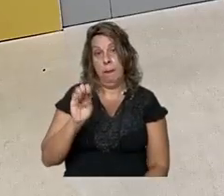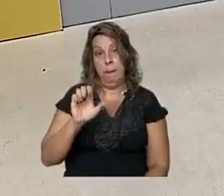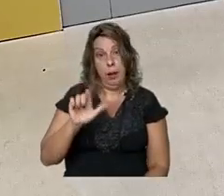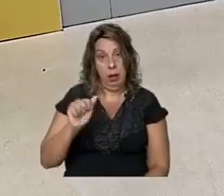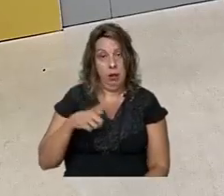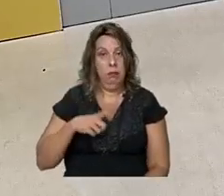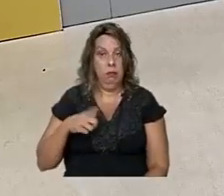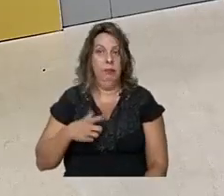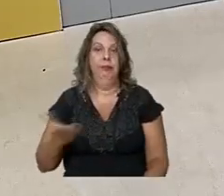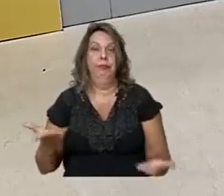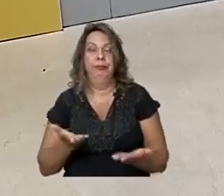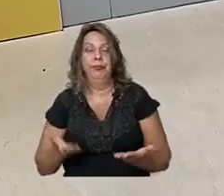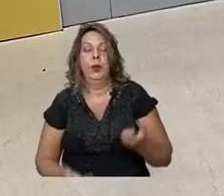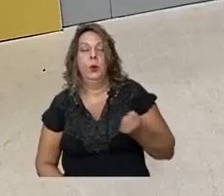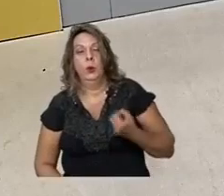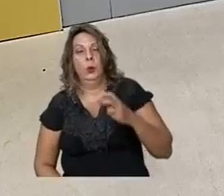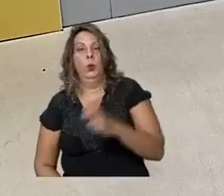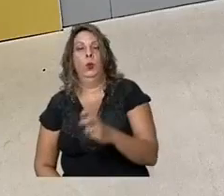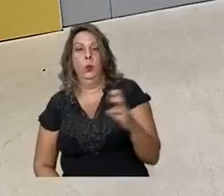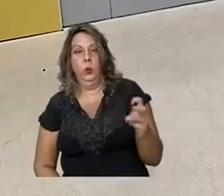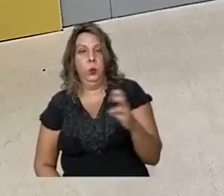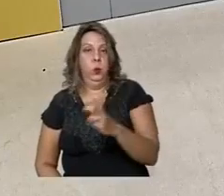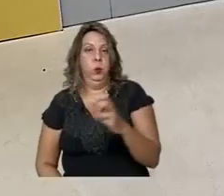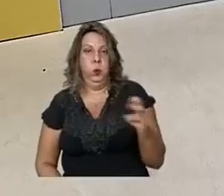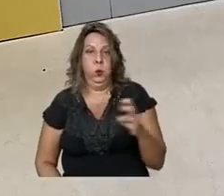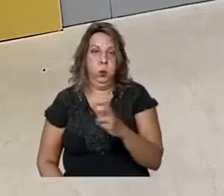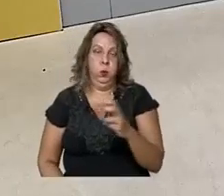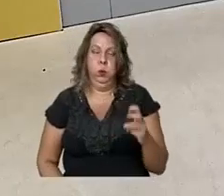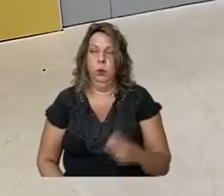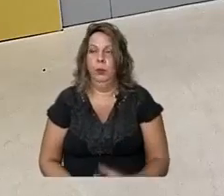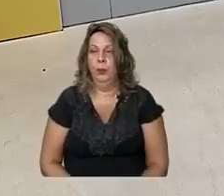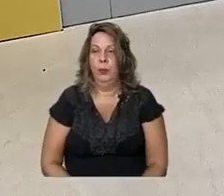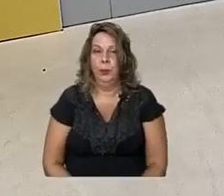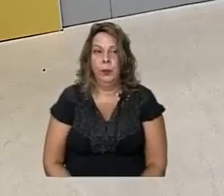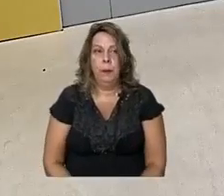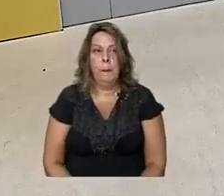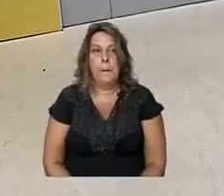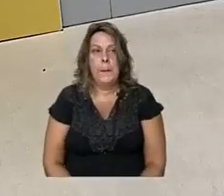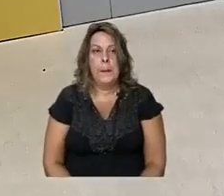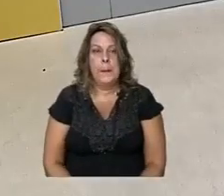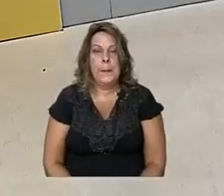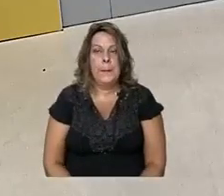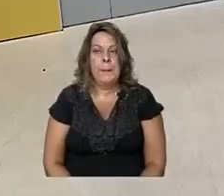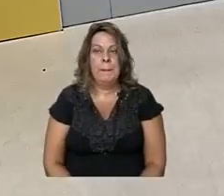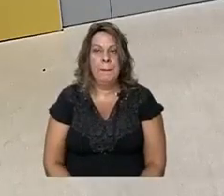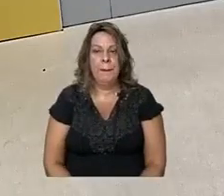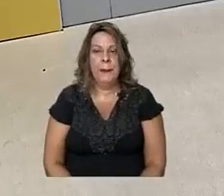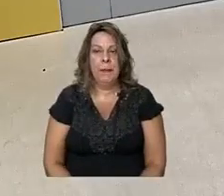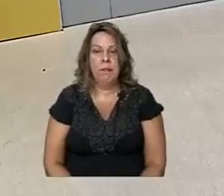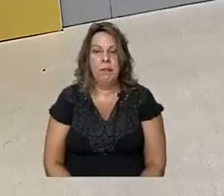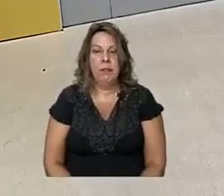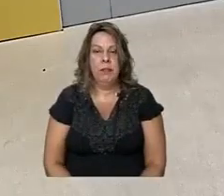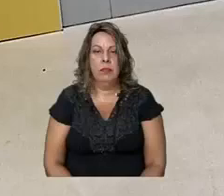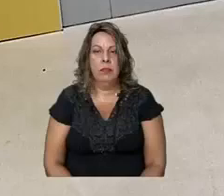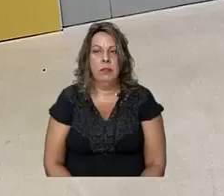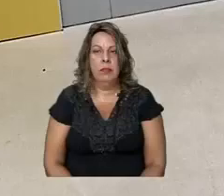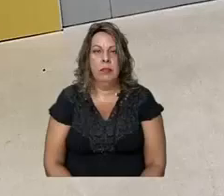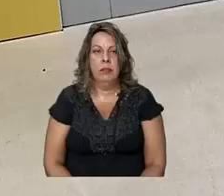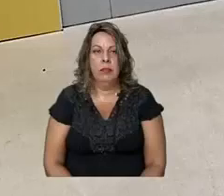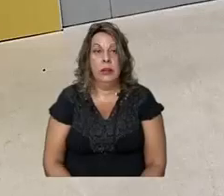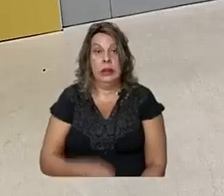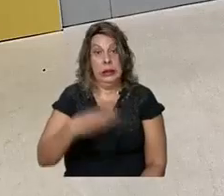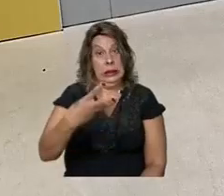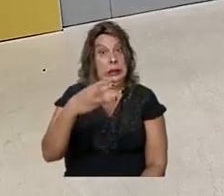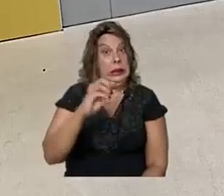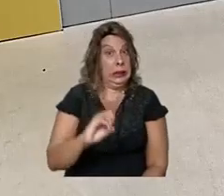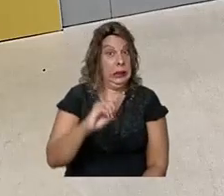Número 55 agora, 40, 52, 55. Subiram as bolinhas chamadas e sobe